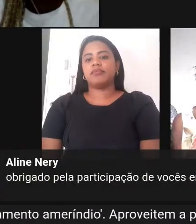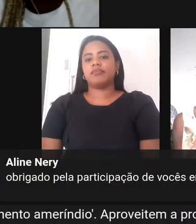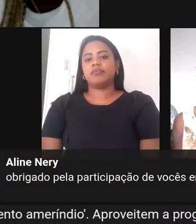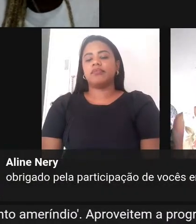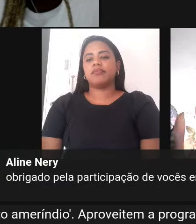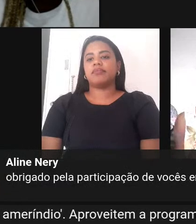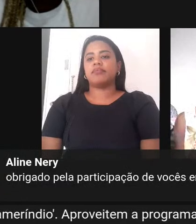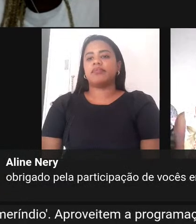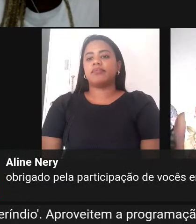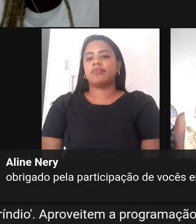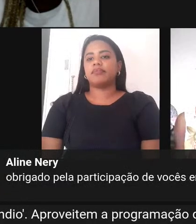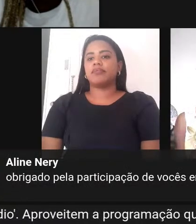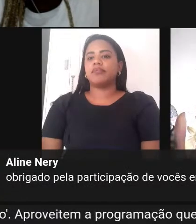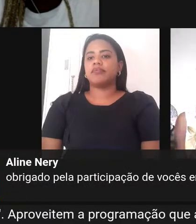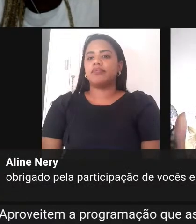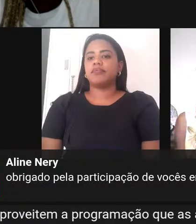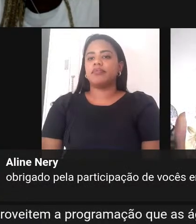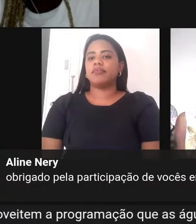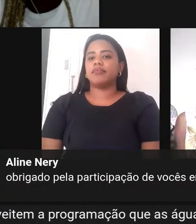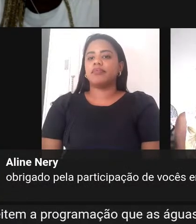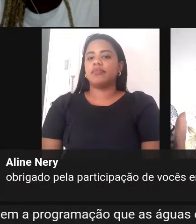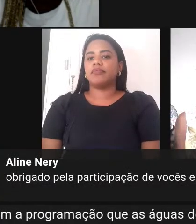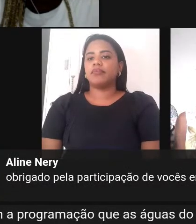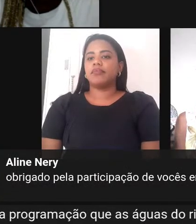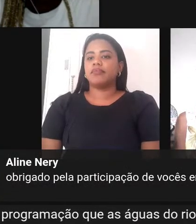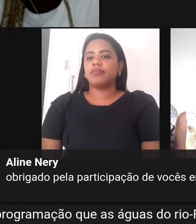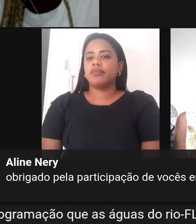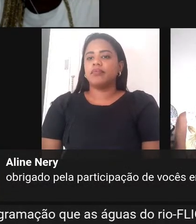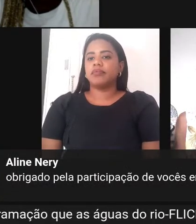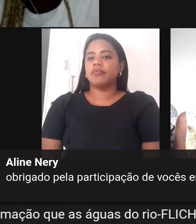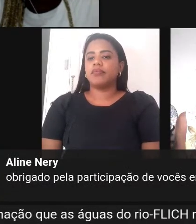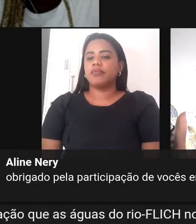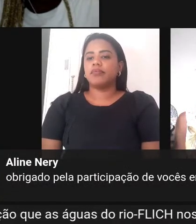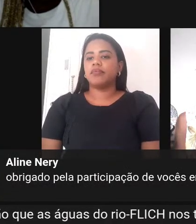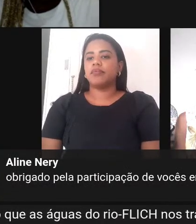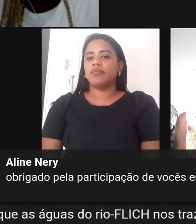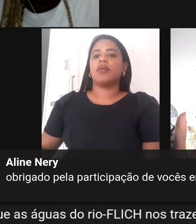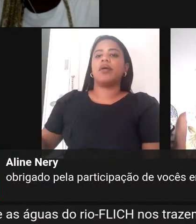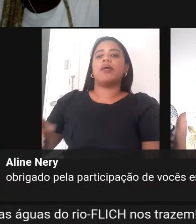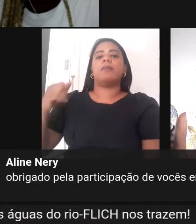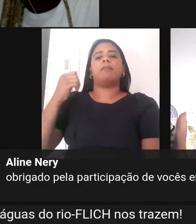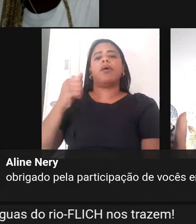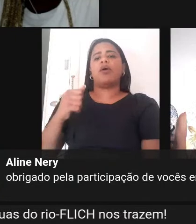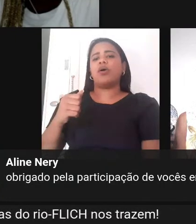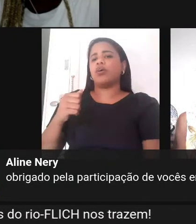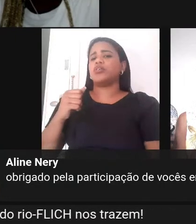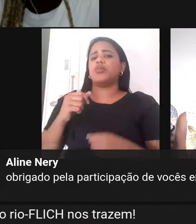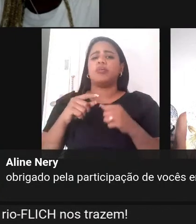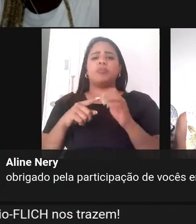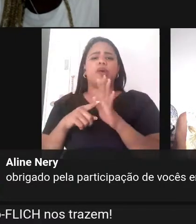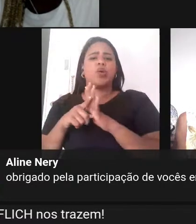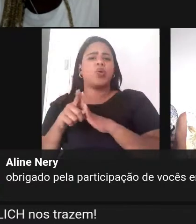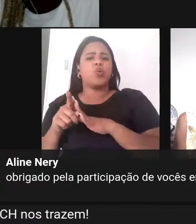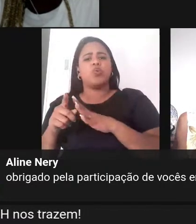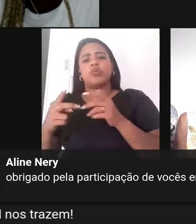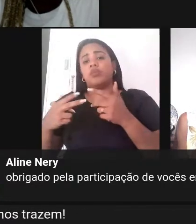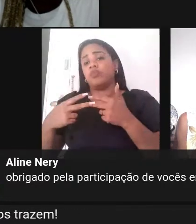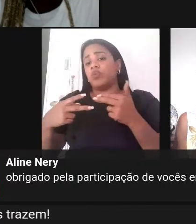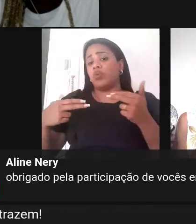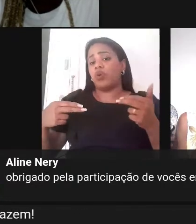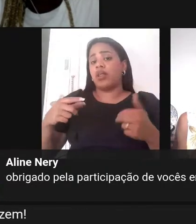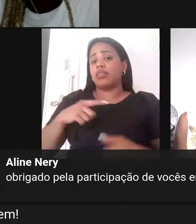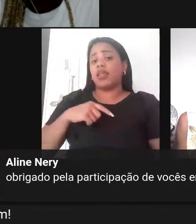Não se centra apenas na sugestão, Carlos. Se quiser colocar uma pergunta... Tem 10 segundos para isso e depois pode